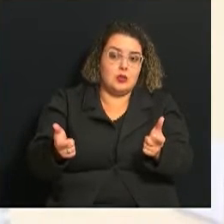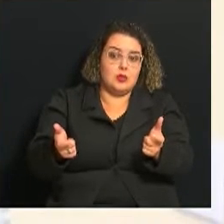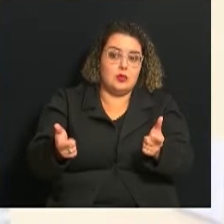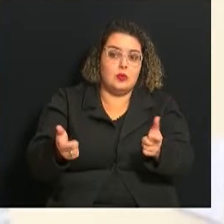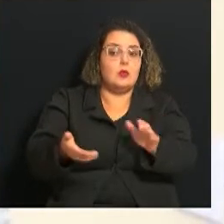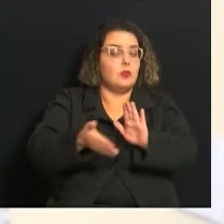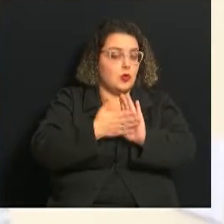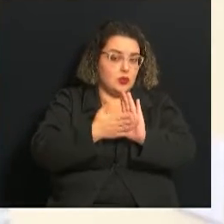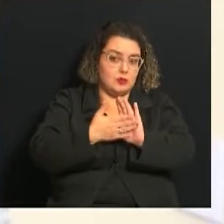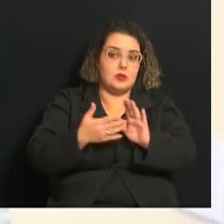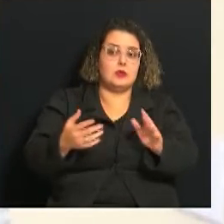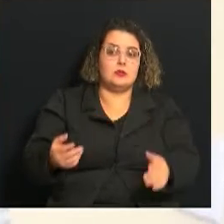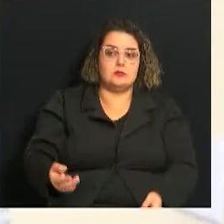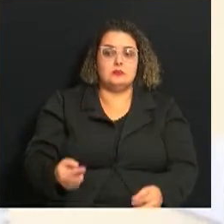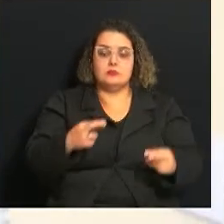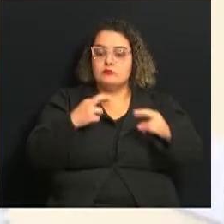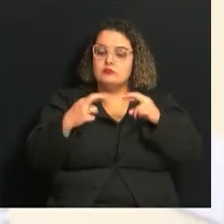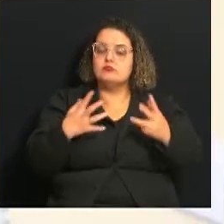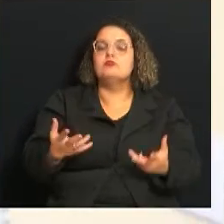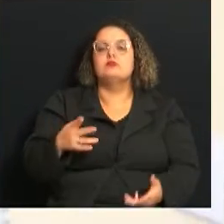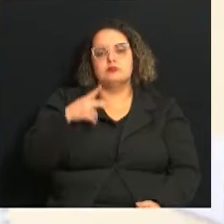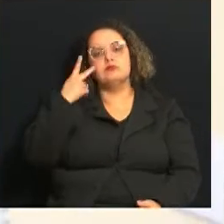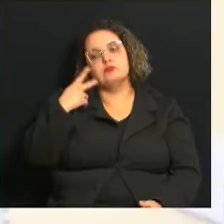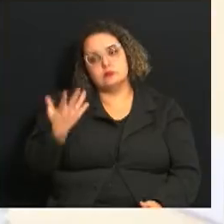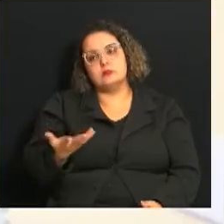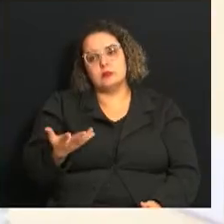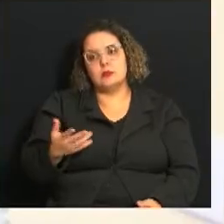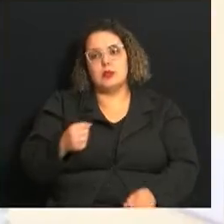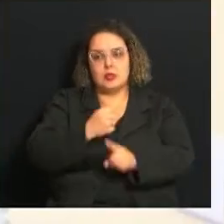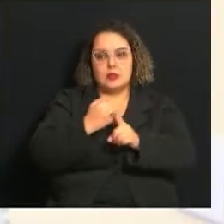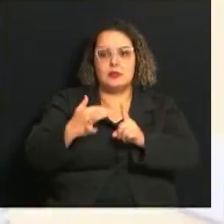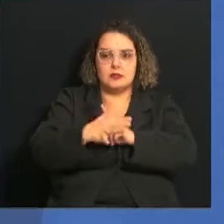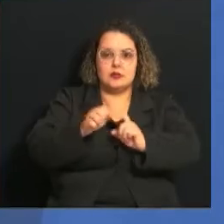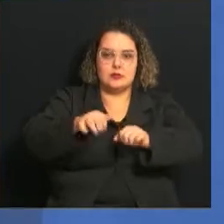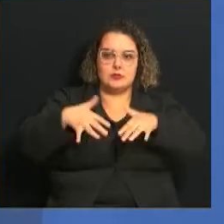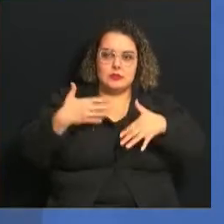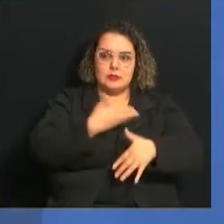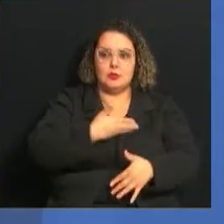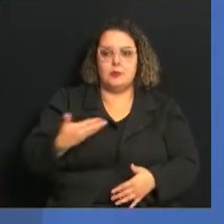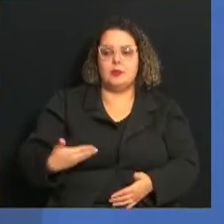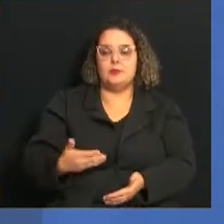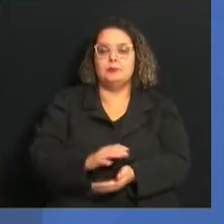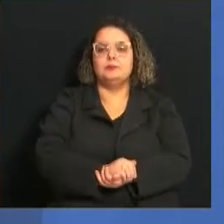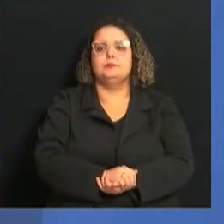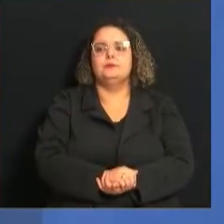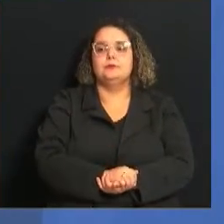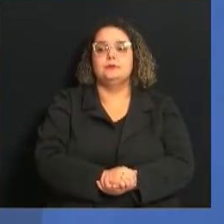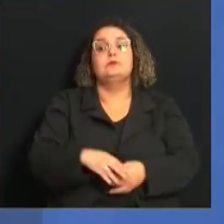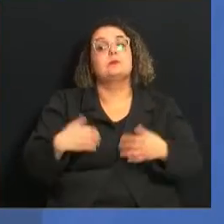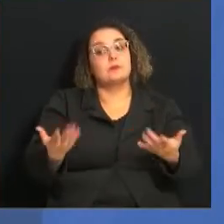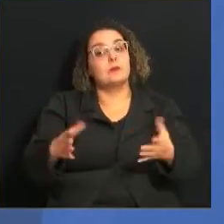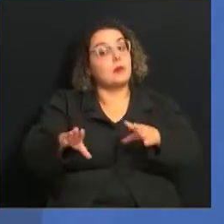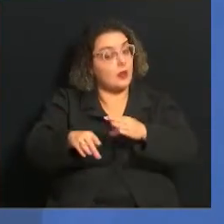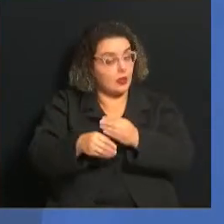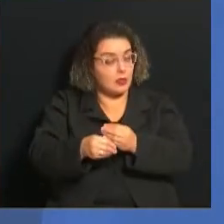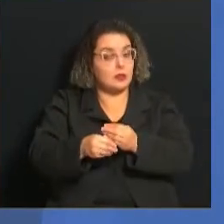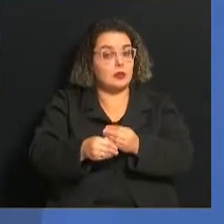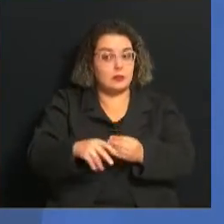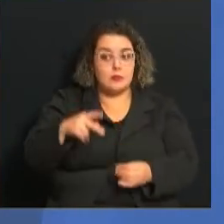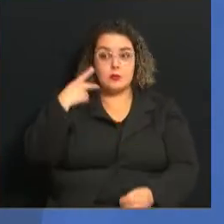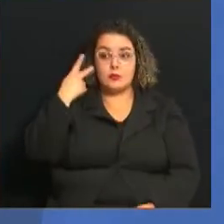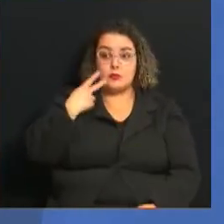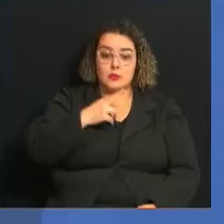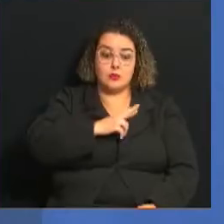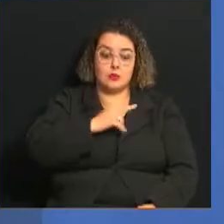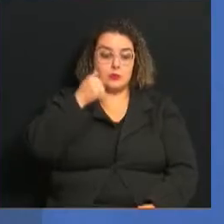propostas levantadas pelos vereadores e pela sociedade na audiência pública. E as emendas do vereador Paulo